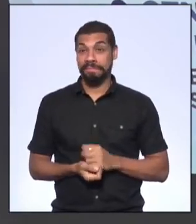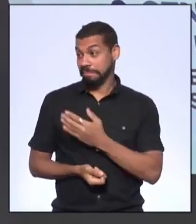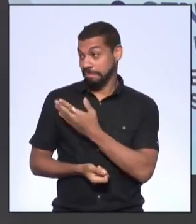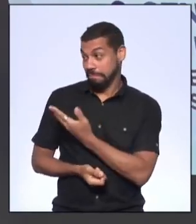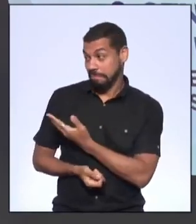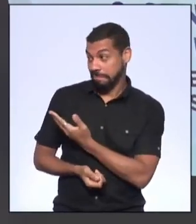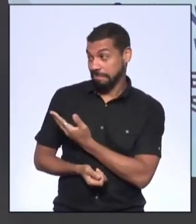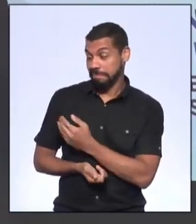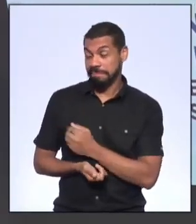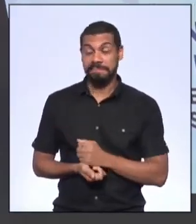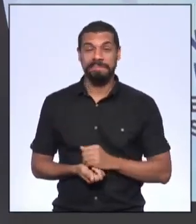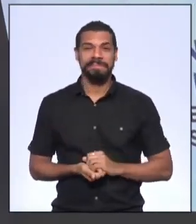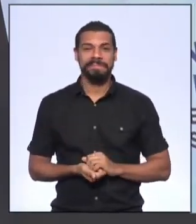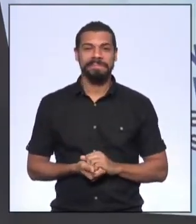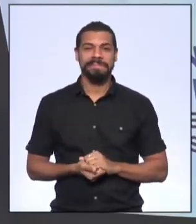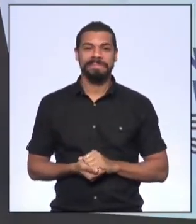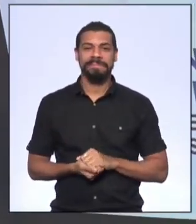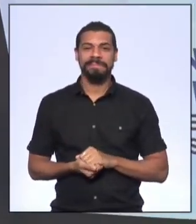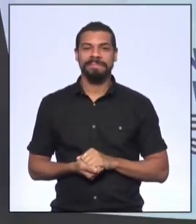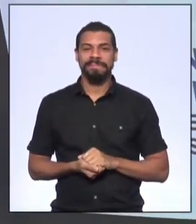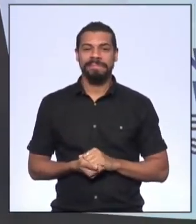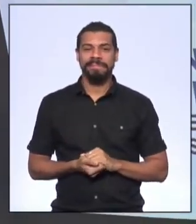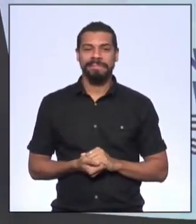tá derretendo um pouquinho. É que tem um vento batendo.